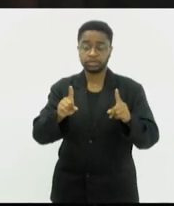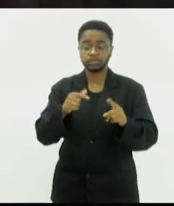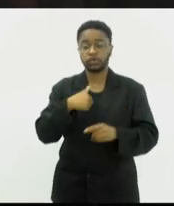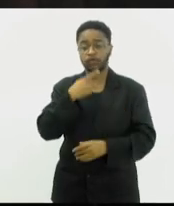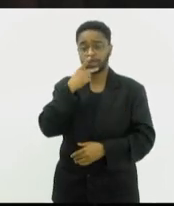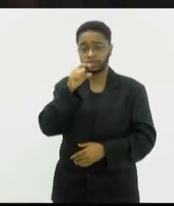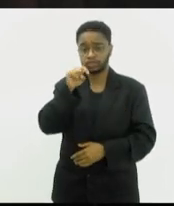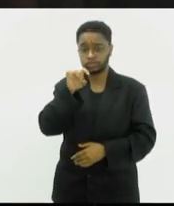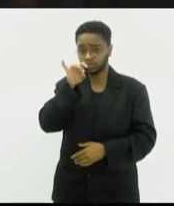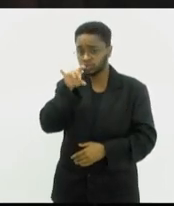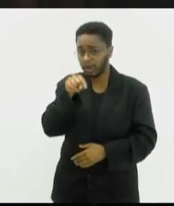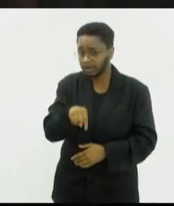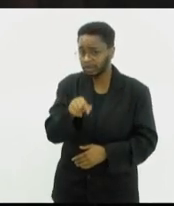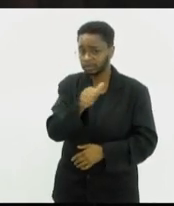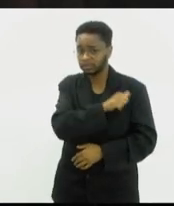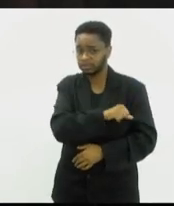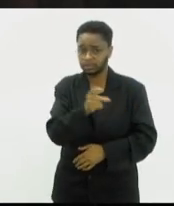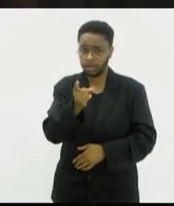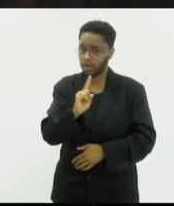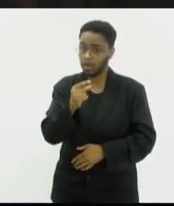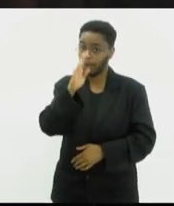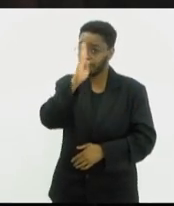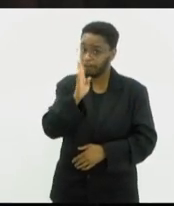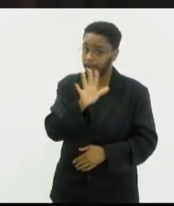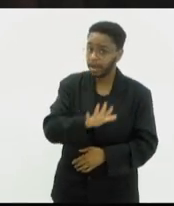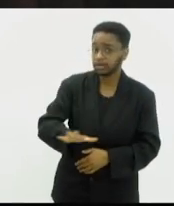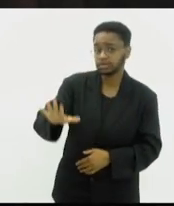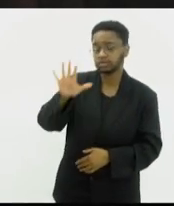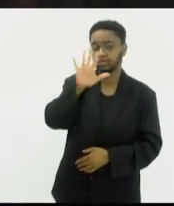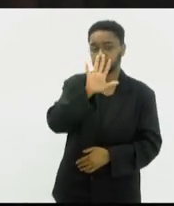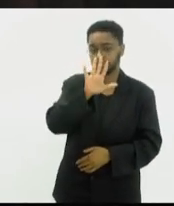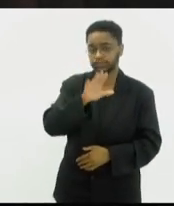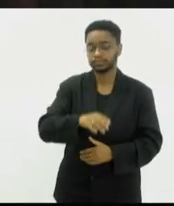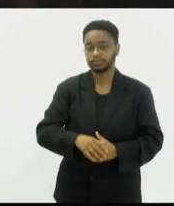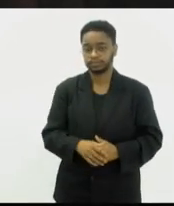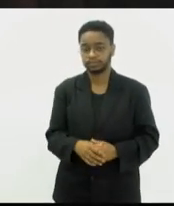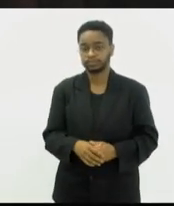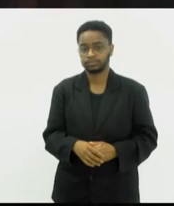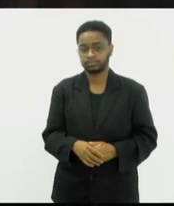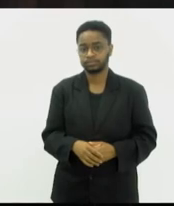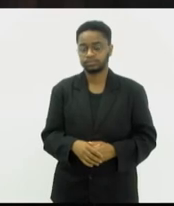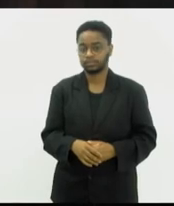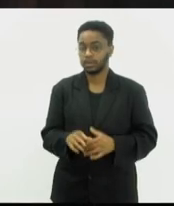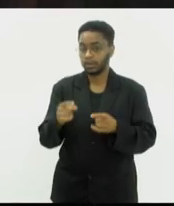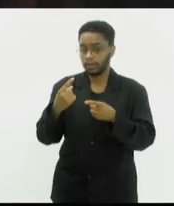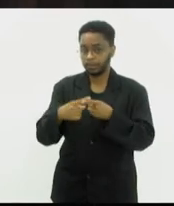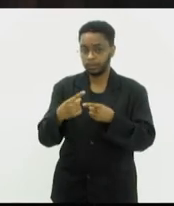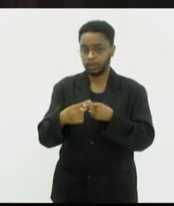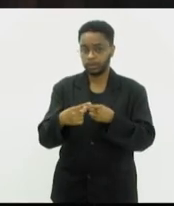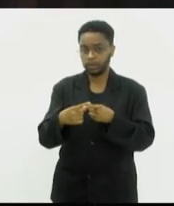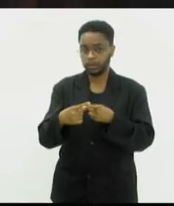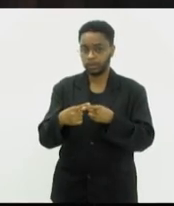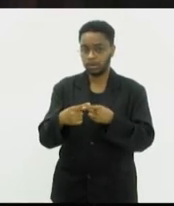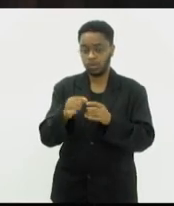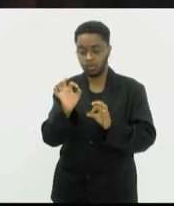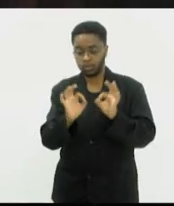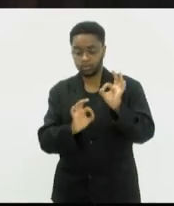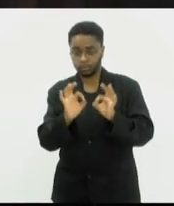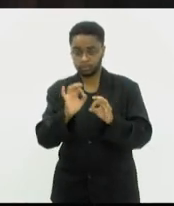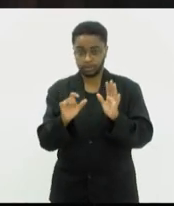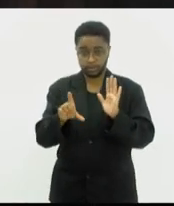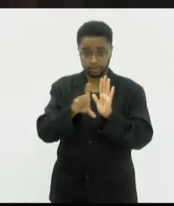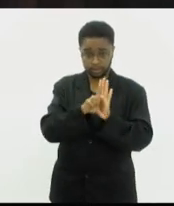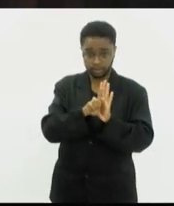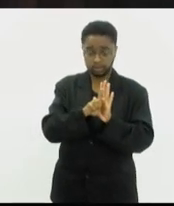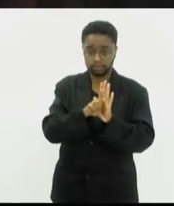do Rio de Janeiro, não. Estou falando do Brasil como um todo. Até porque essa modulação legal, ela